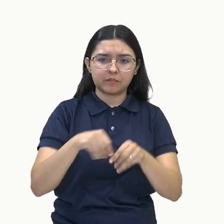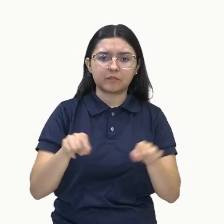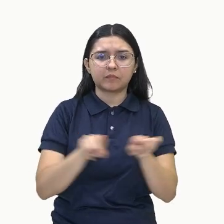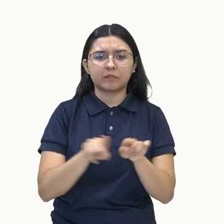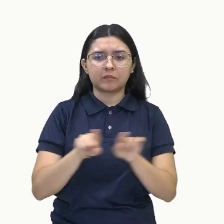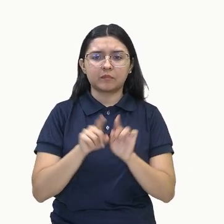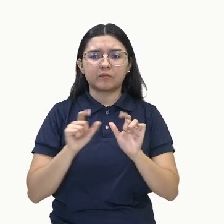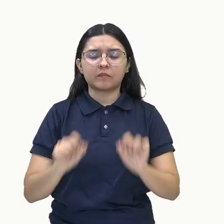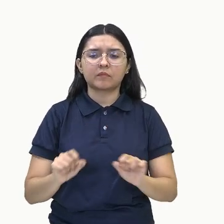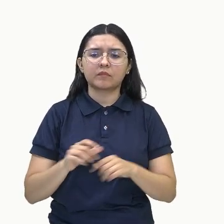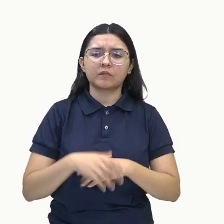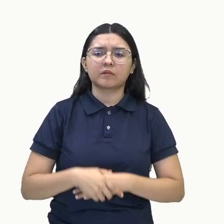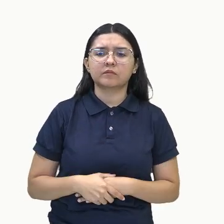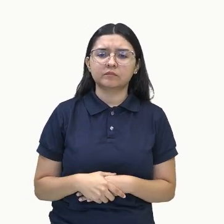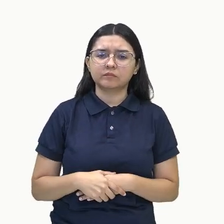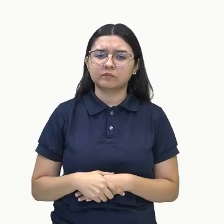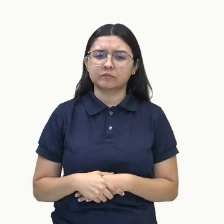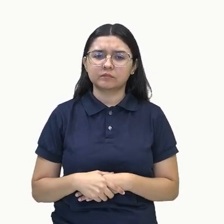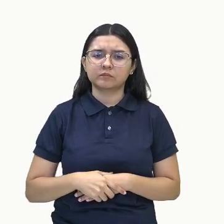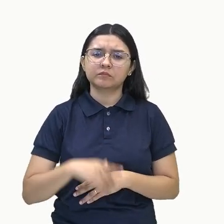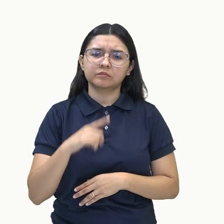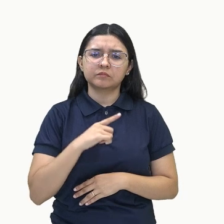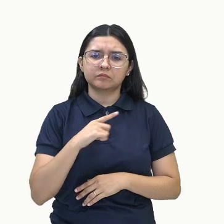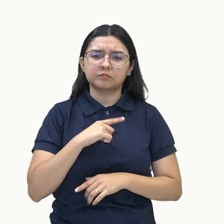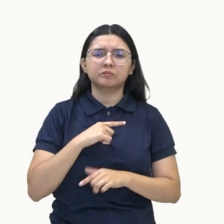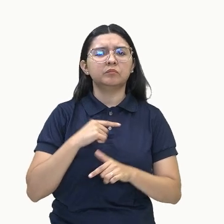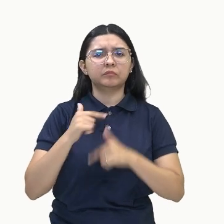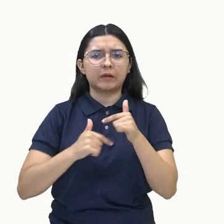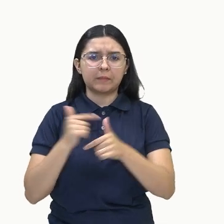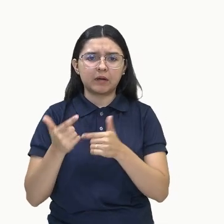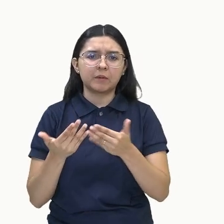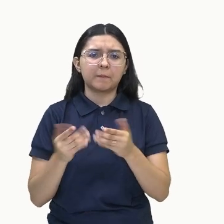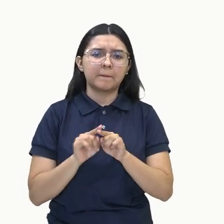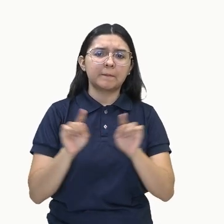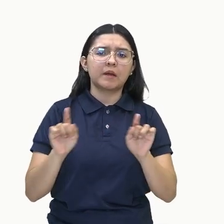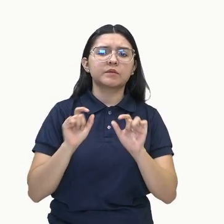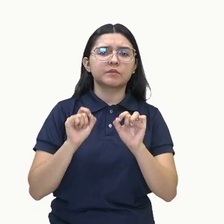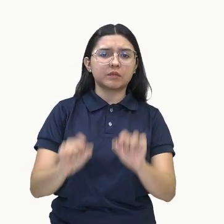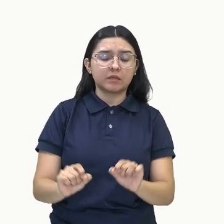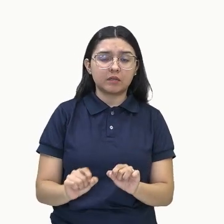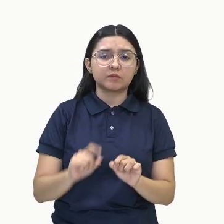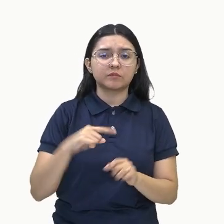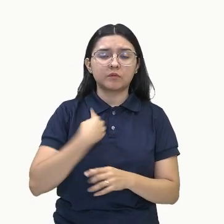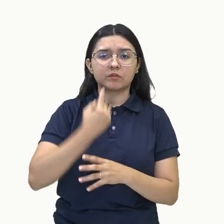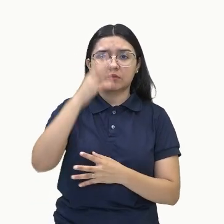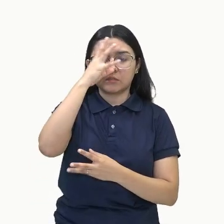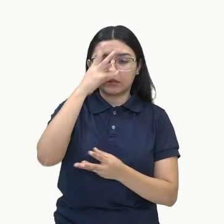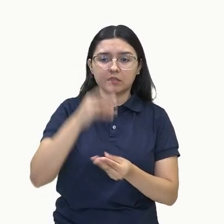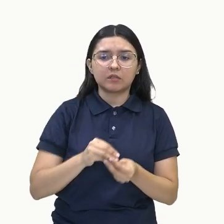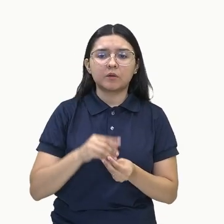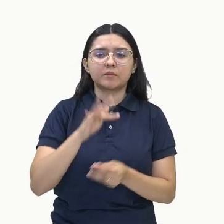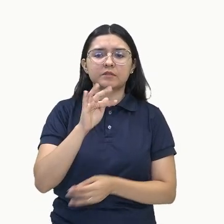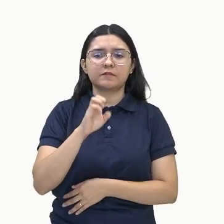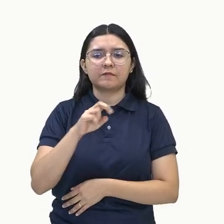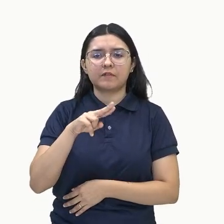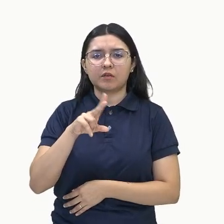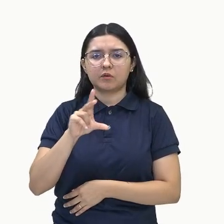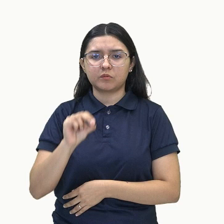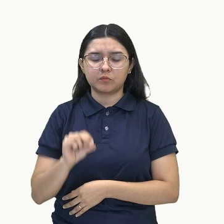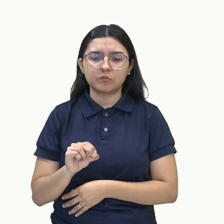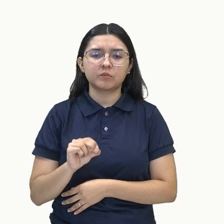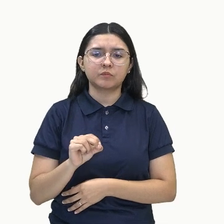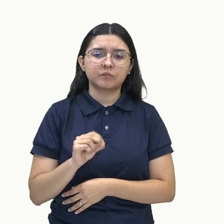um moinho, uma ponte, mas necessariamente a gente vai entender esse feudo como